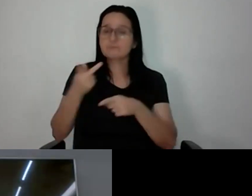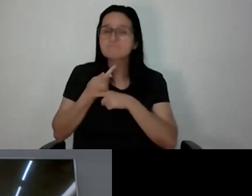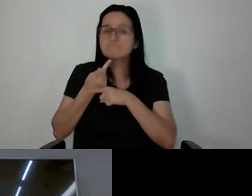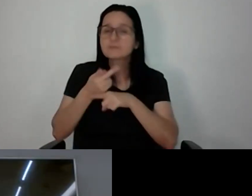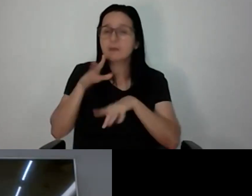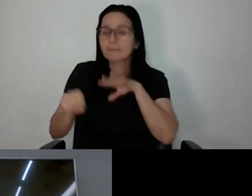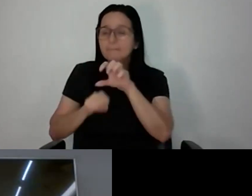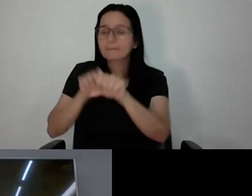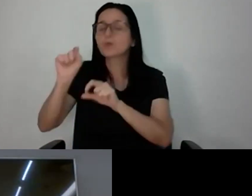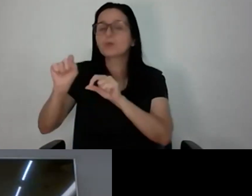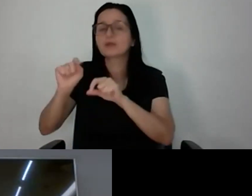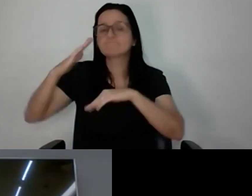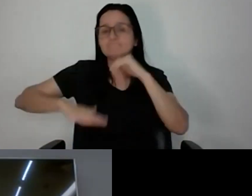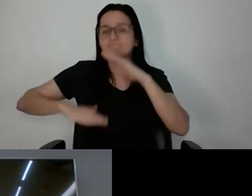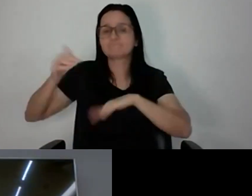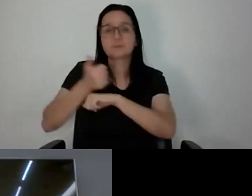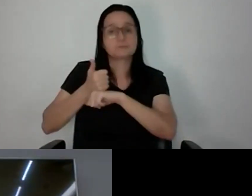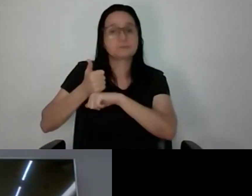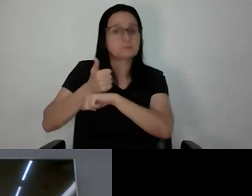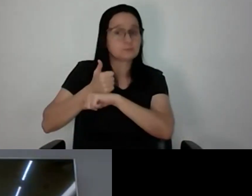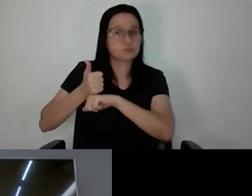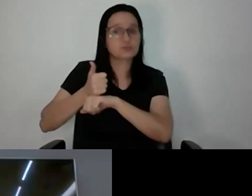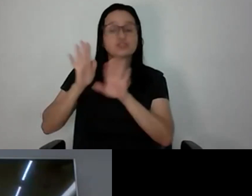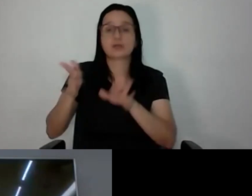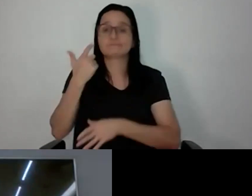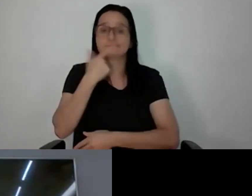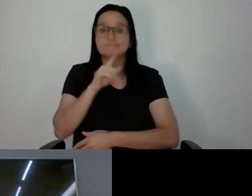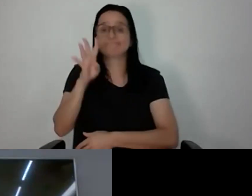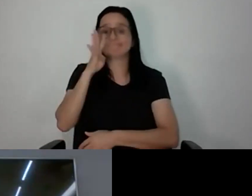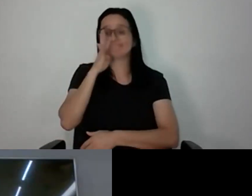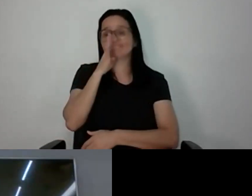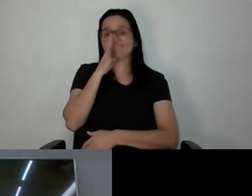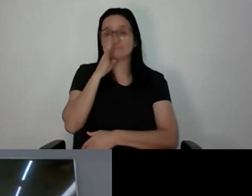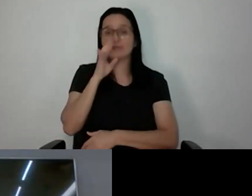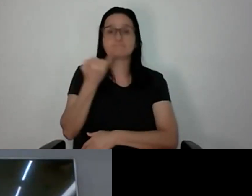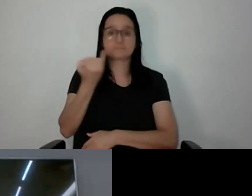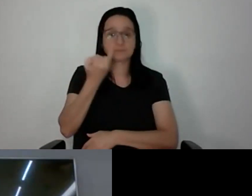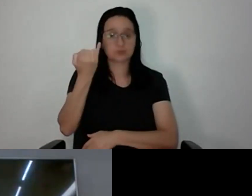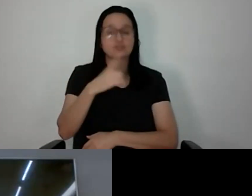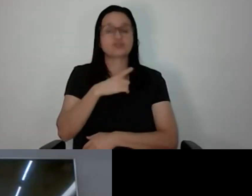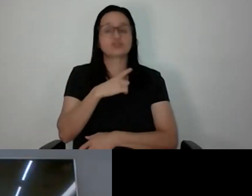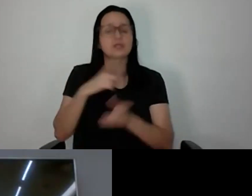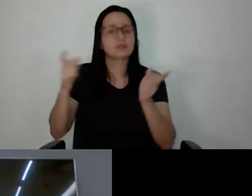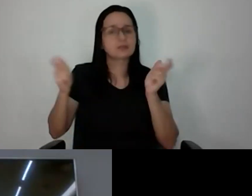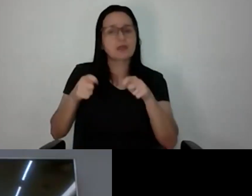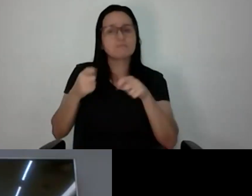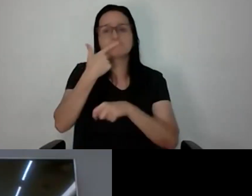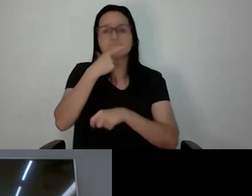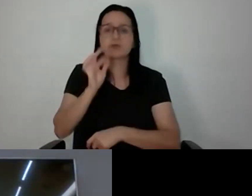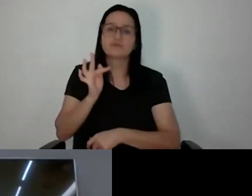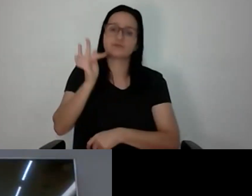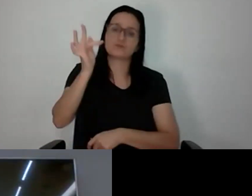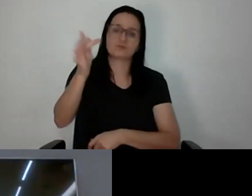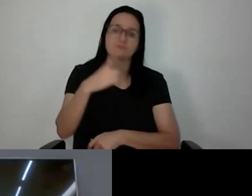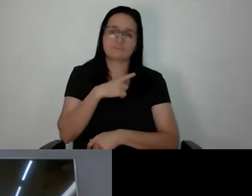busque fontes de profissionais que já estão fazendo o que você admira, o que você acha interessante, o que você acha que vai ser o futuro. E as